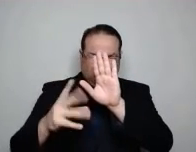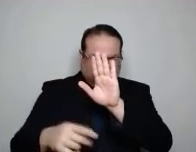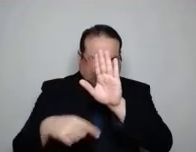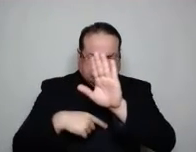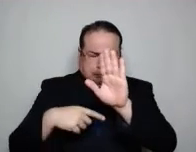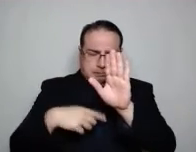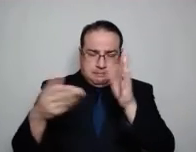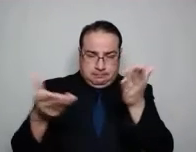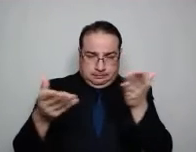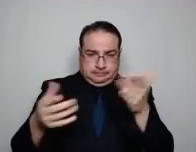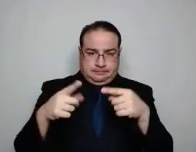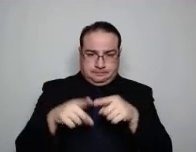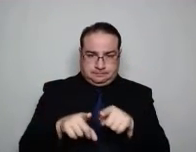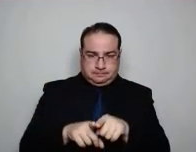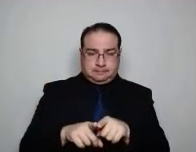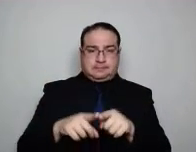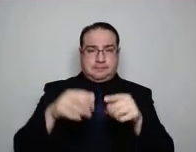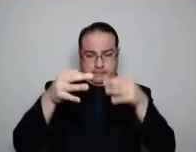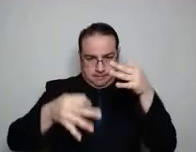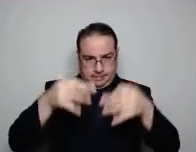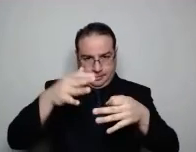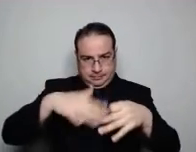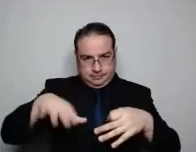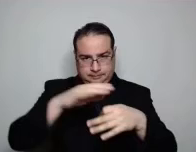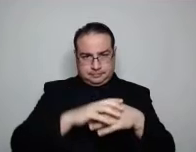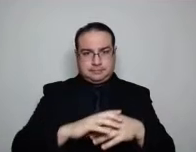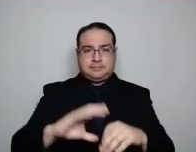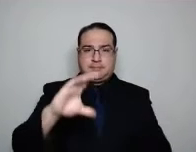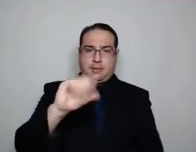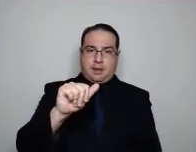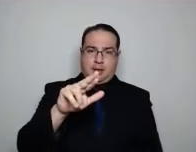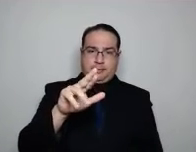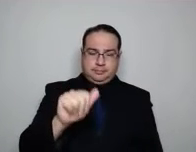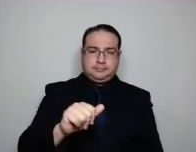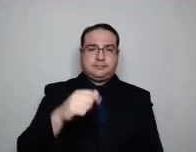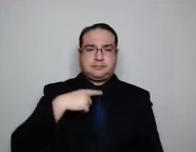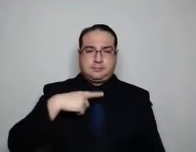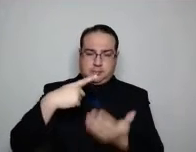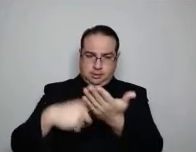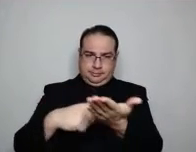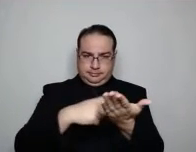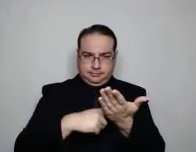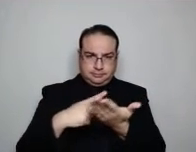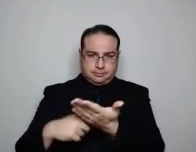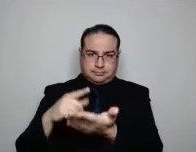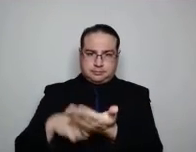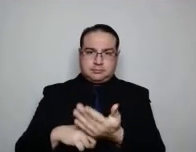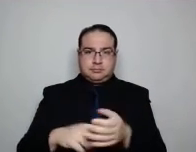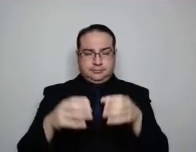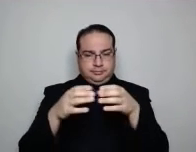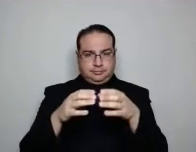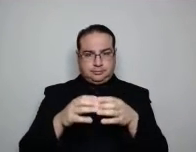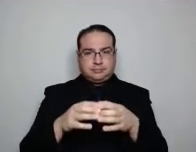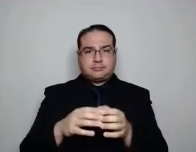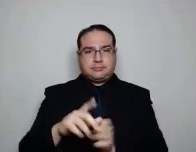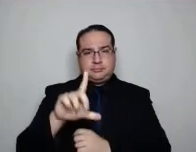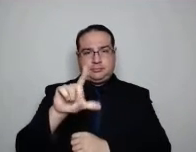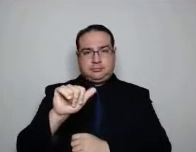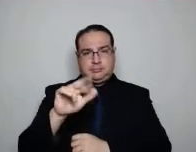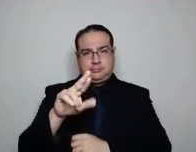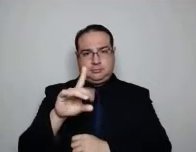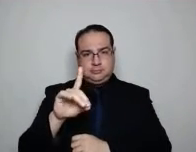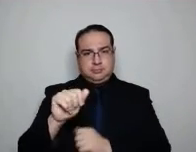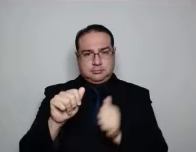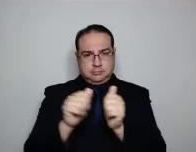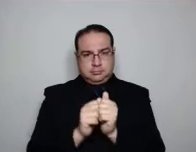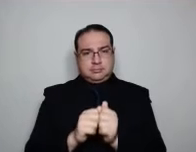também o judiciário, as câmaras de conciliação, a doutora Valéria Lacerda vem capitaneando isso, eu faço parte do Comitê Estadual de Demanda da